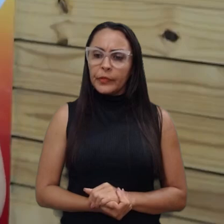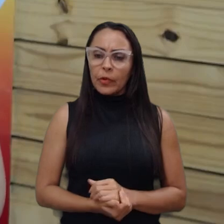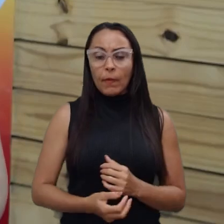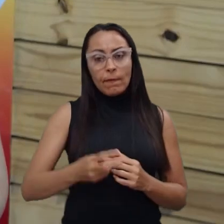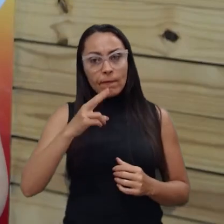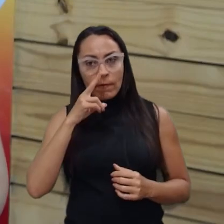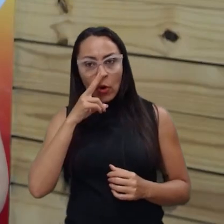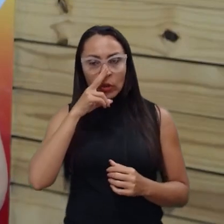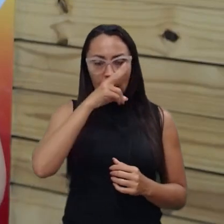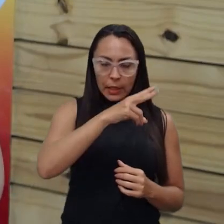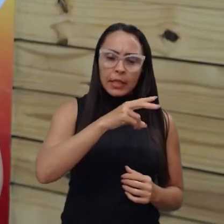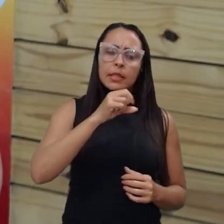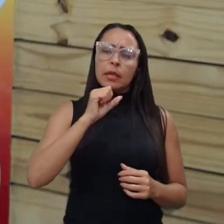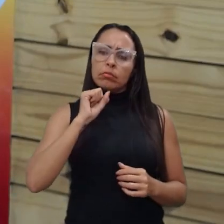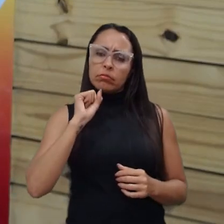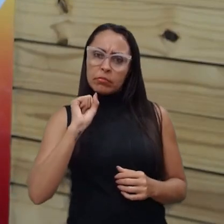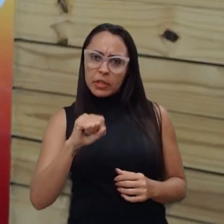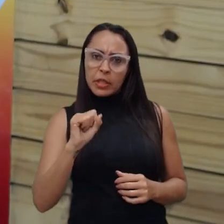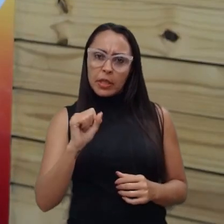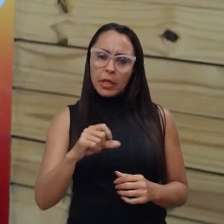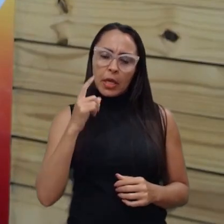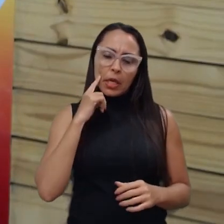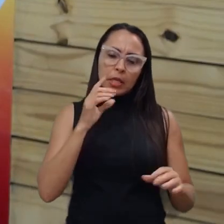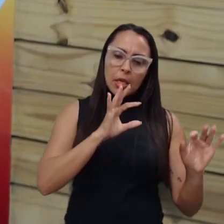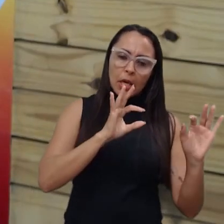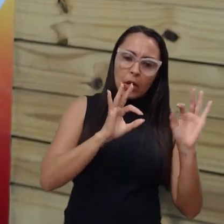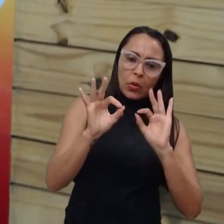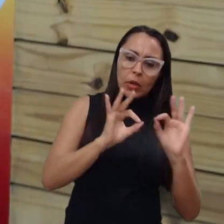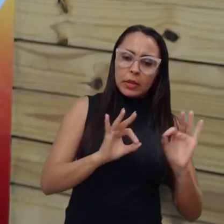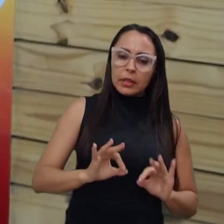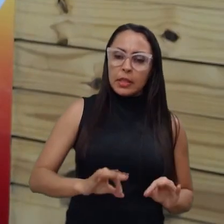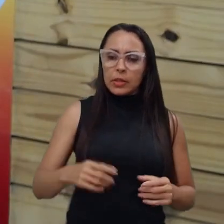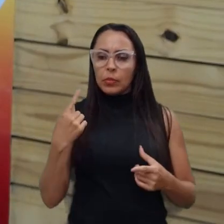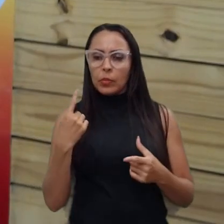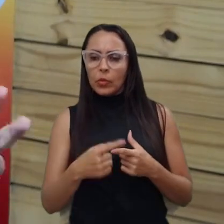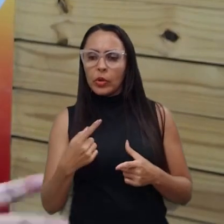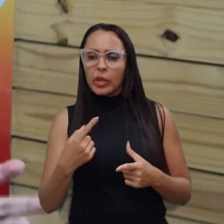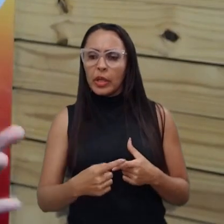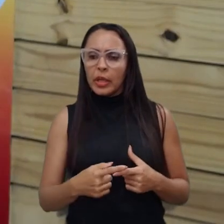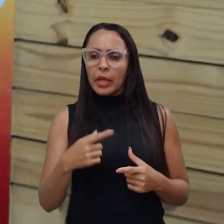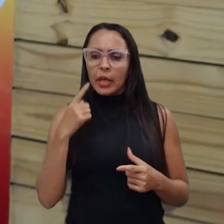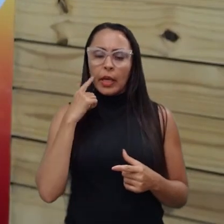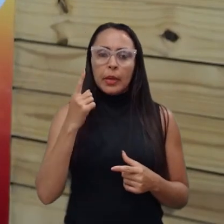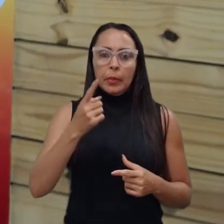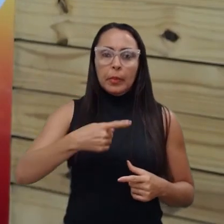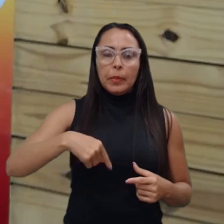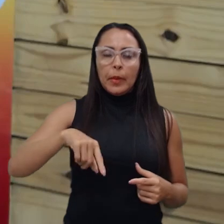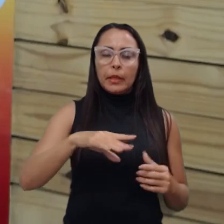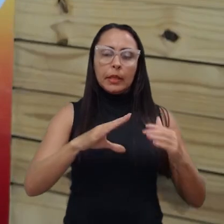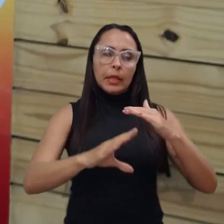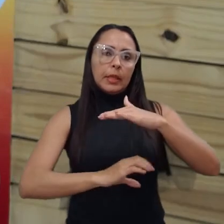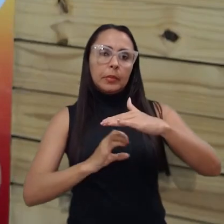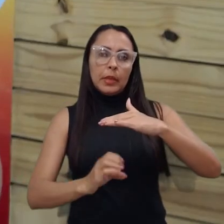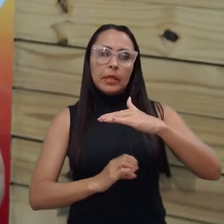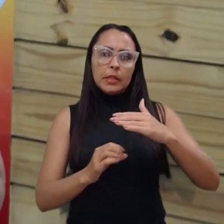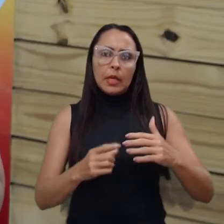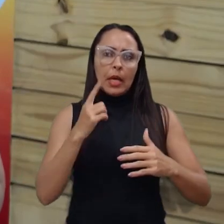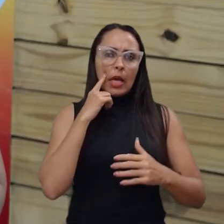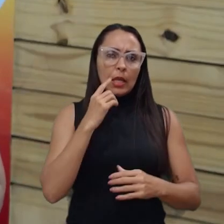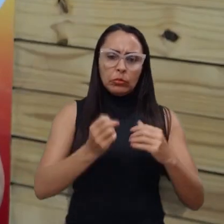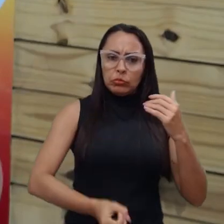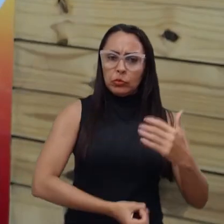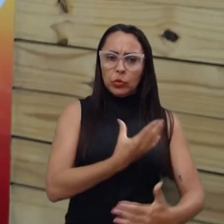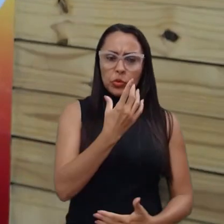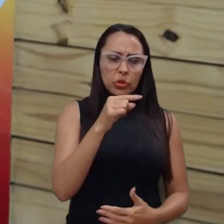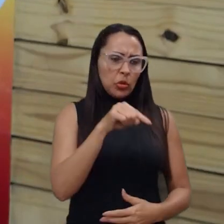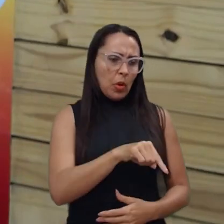fortaleça esse monitoramento. Por quê? Porque aquela empresa ela não nasceu ali